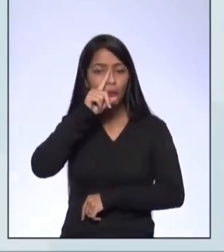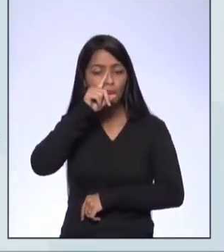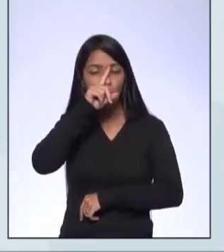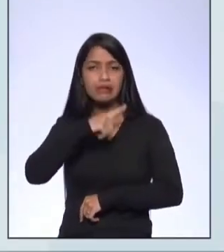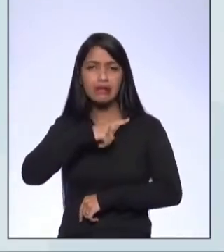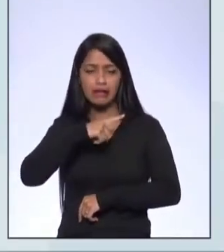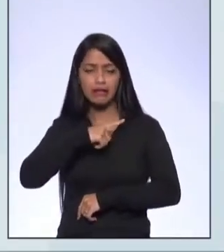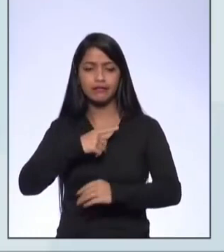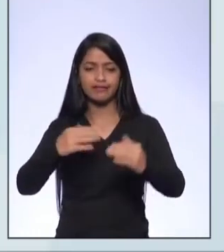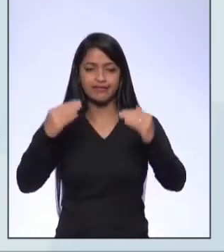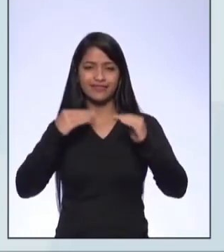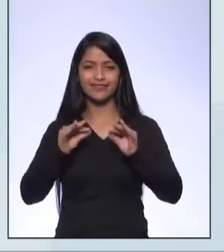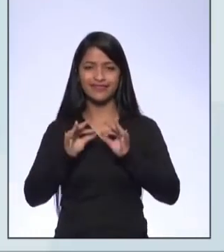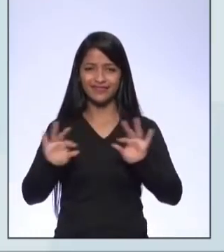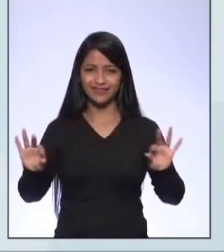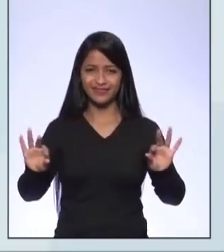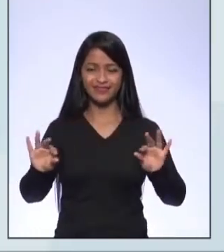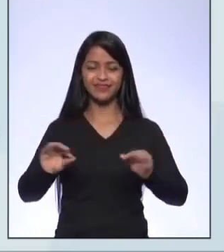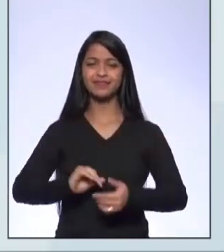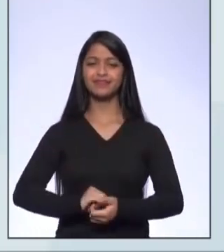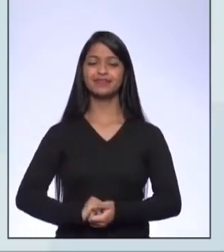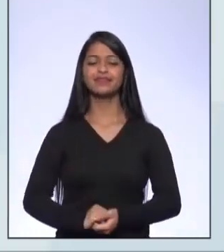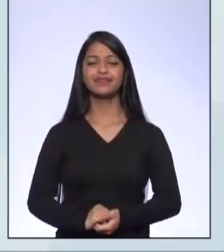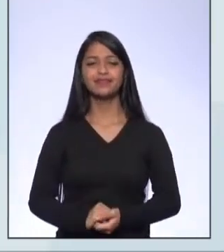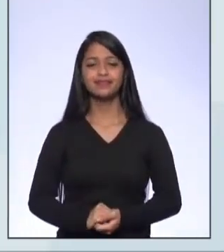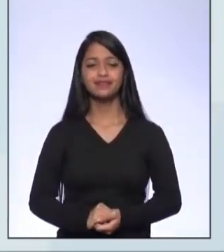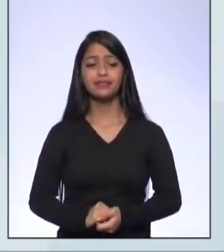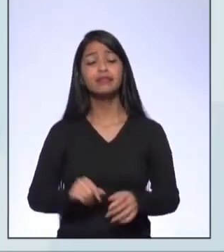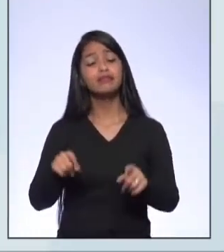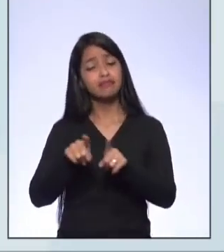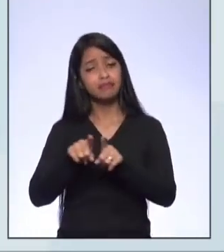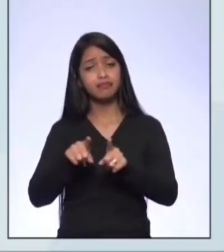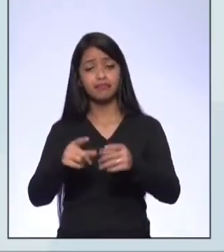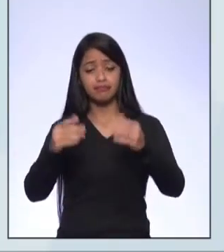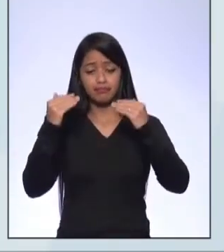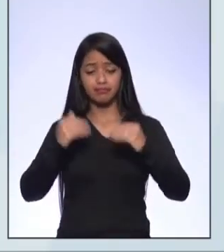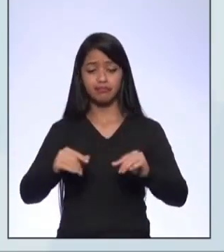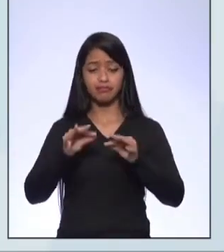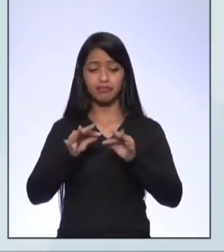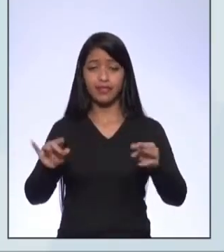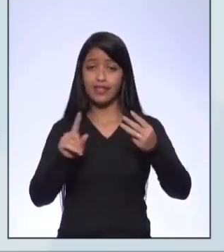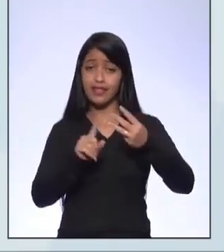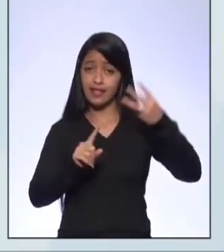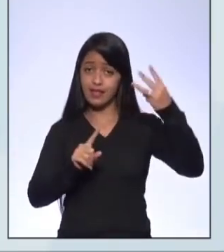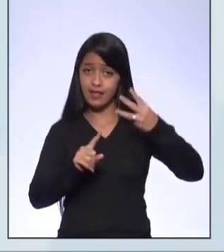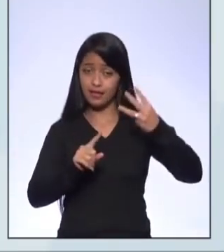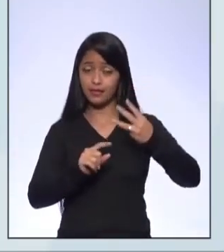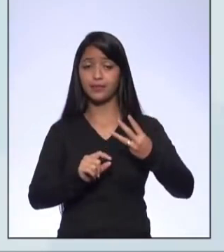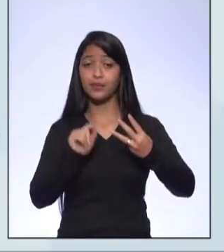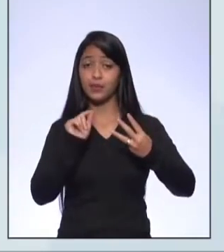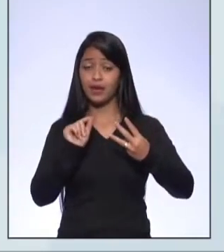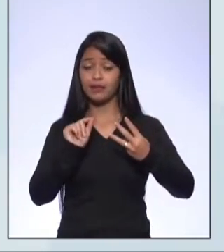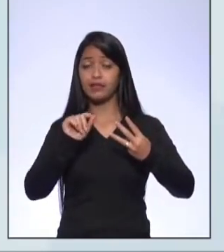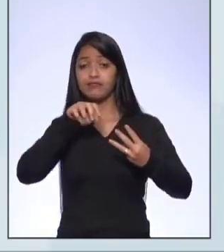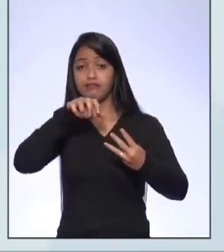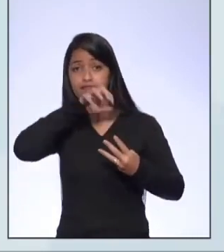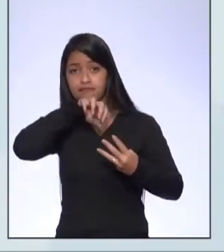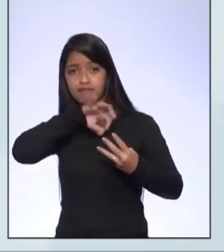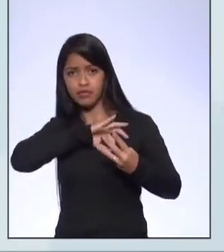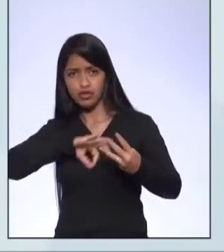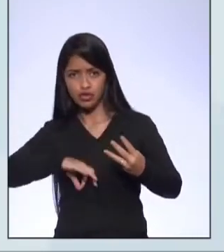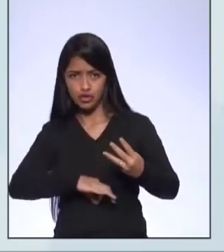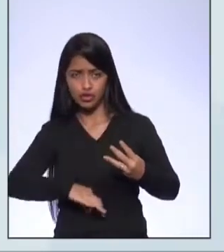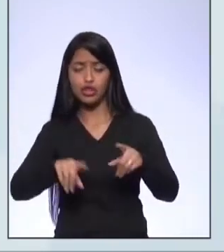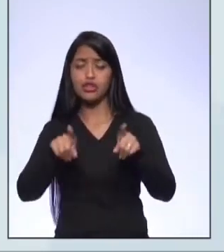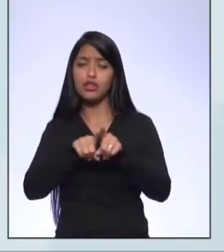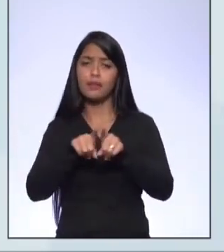are dangerous. E aí você pode também colocar os dois na mesma frase e as duas qualidades. The cheetah